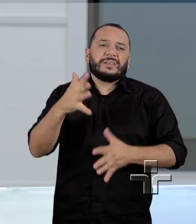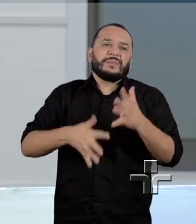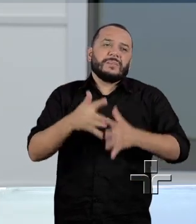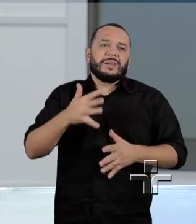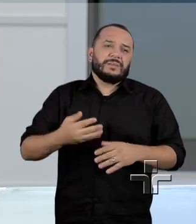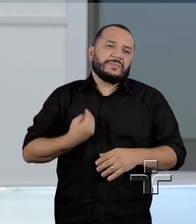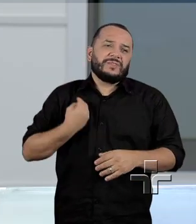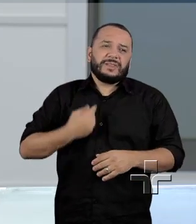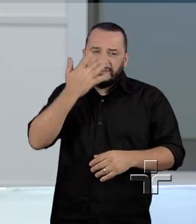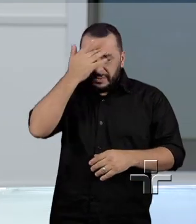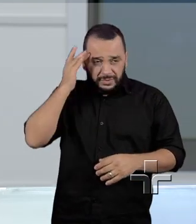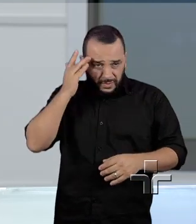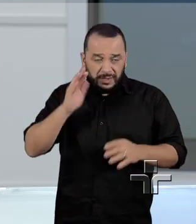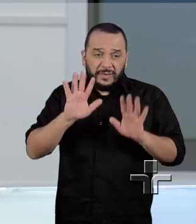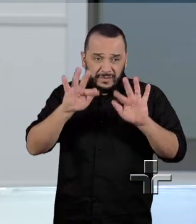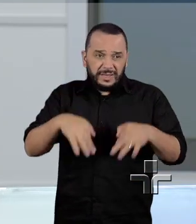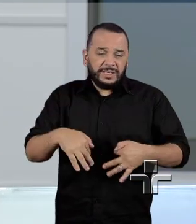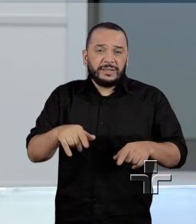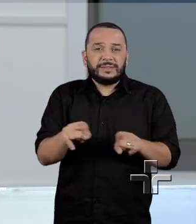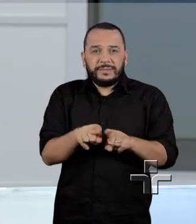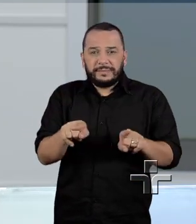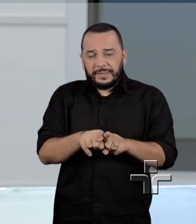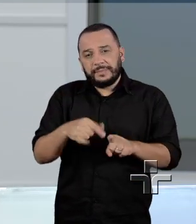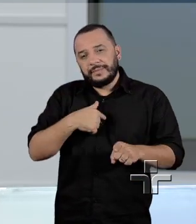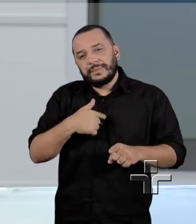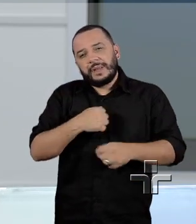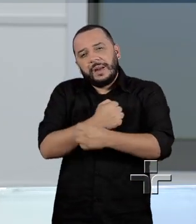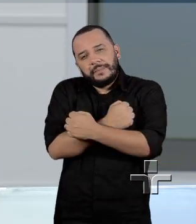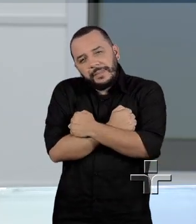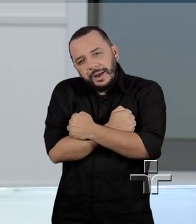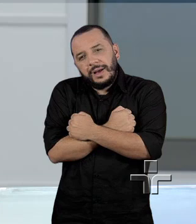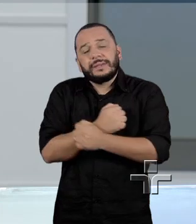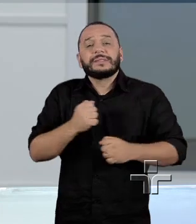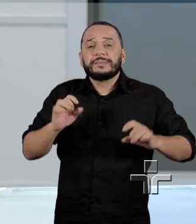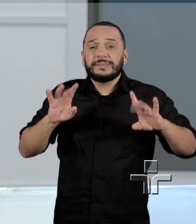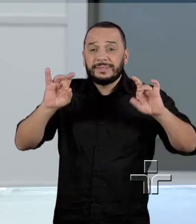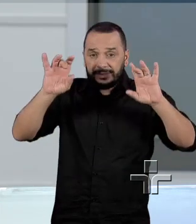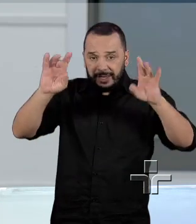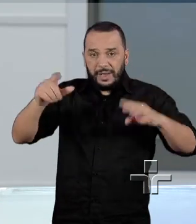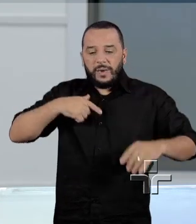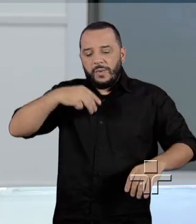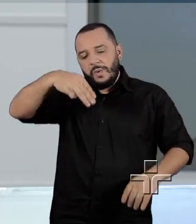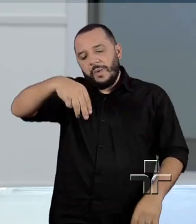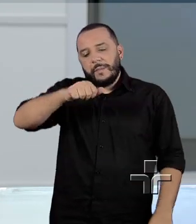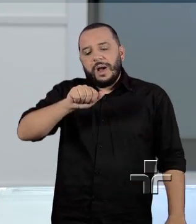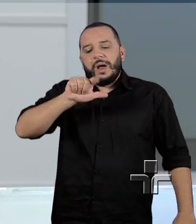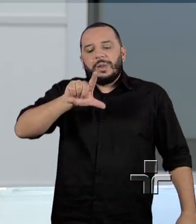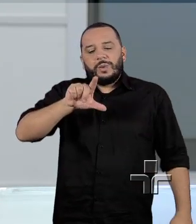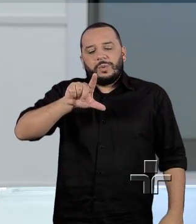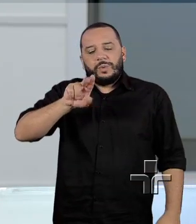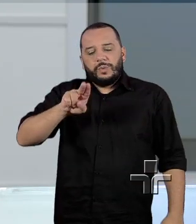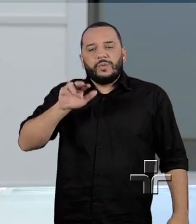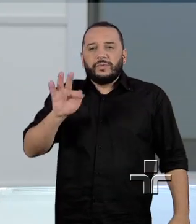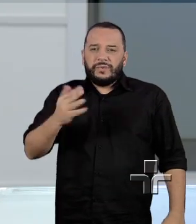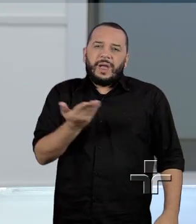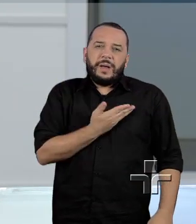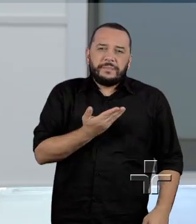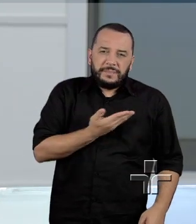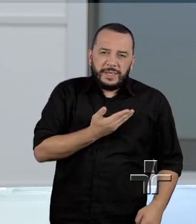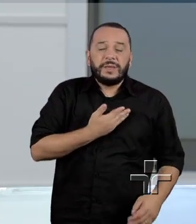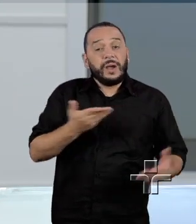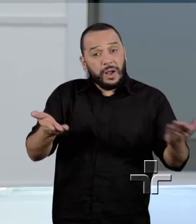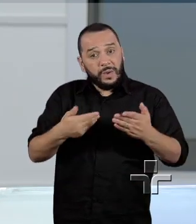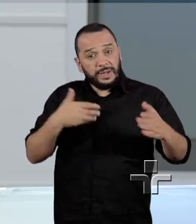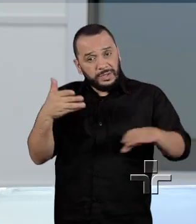pessoas. Só para encerrar, William, eu queria dar um abraço especial ao Maluf, que é meu querido amigo e que está